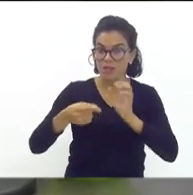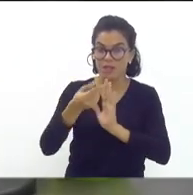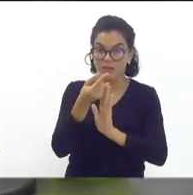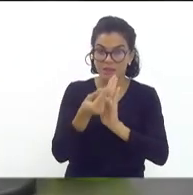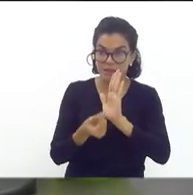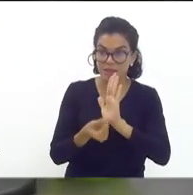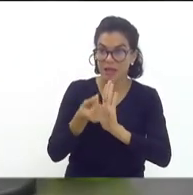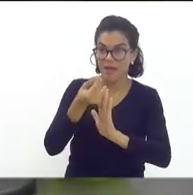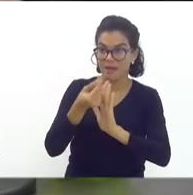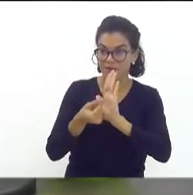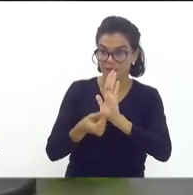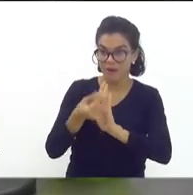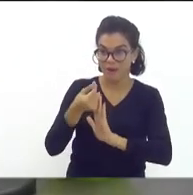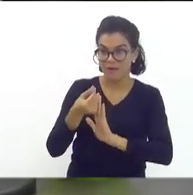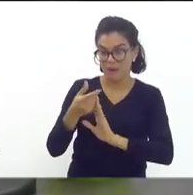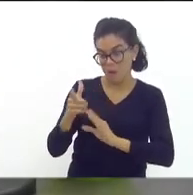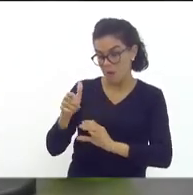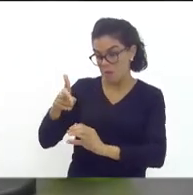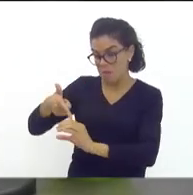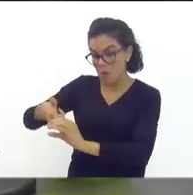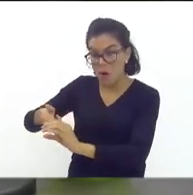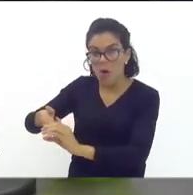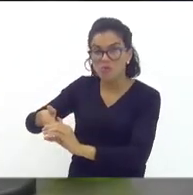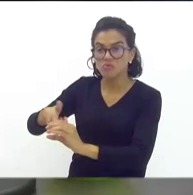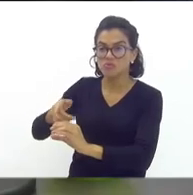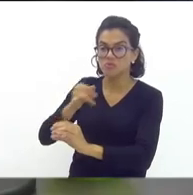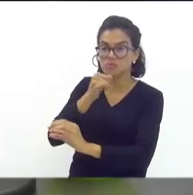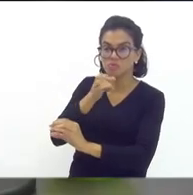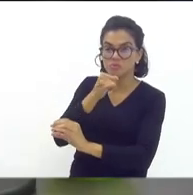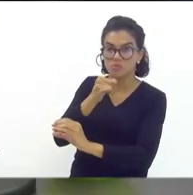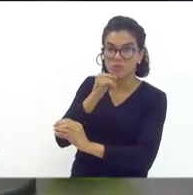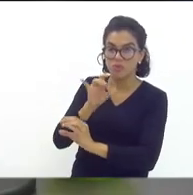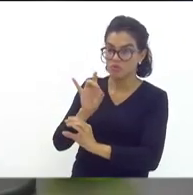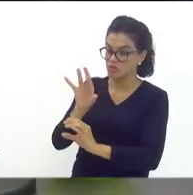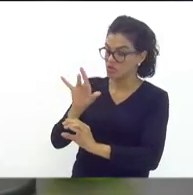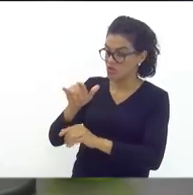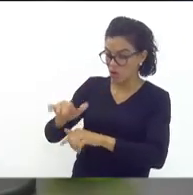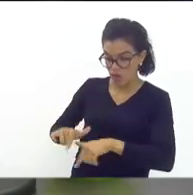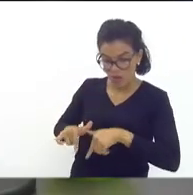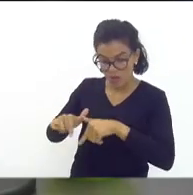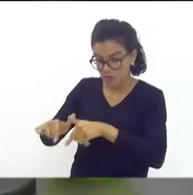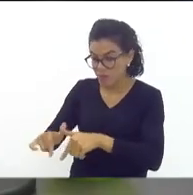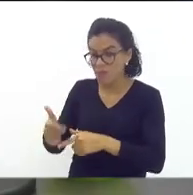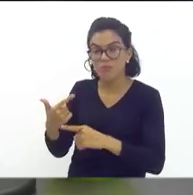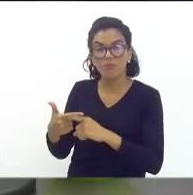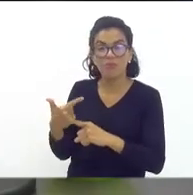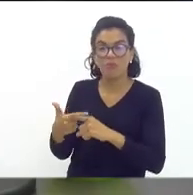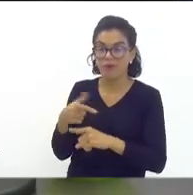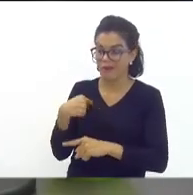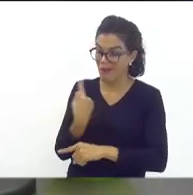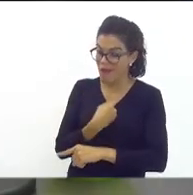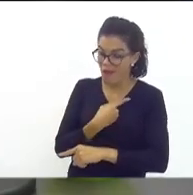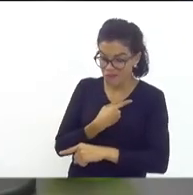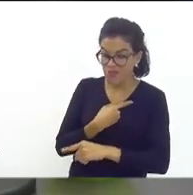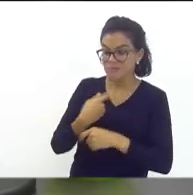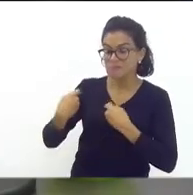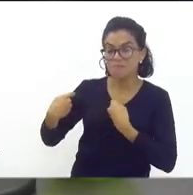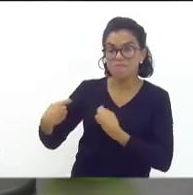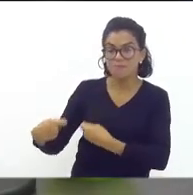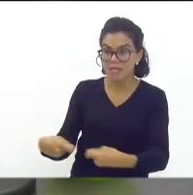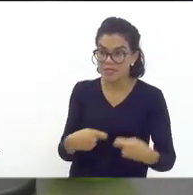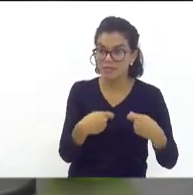de poste e repito a gente só atuou porque a gente foi provocado